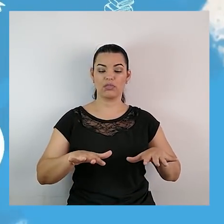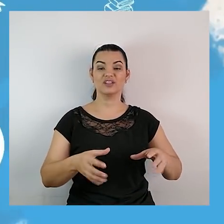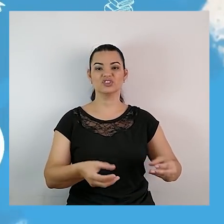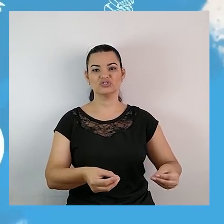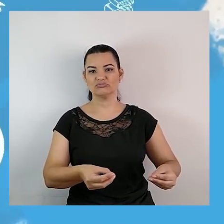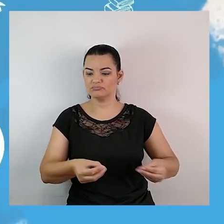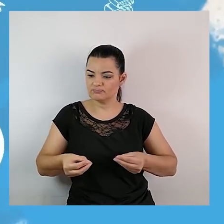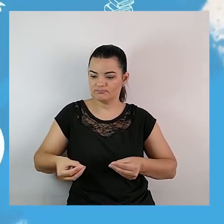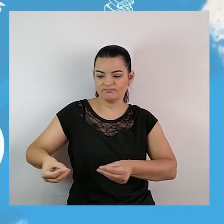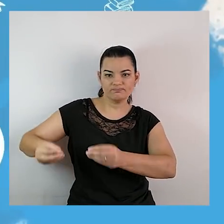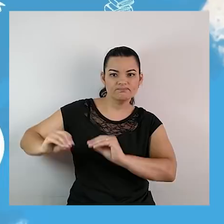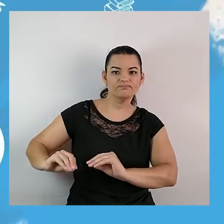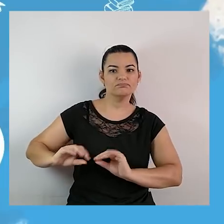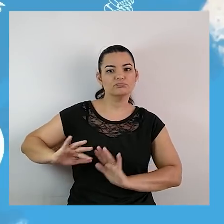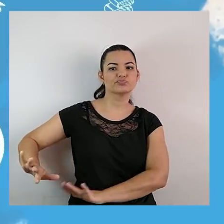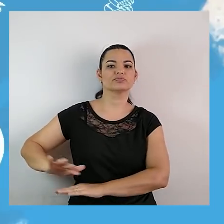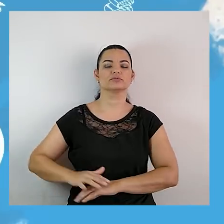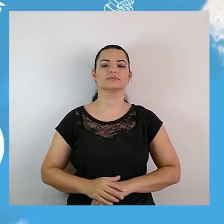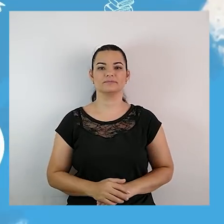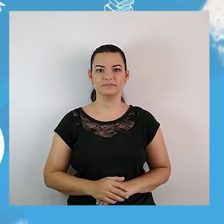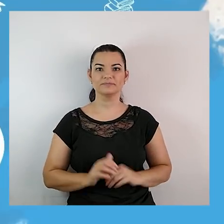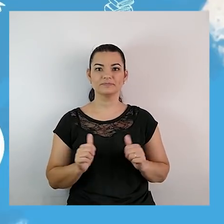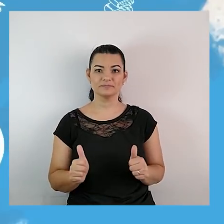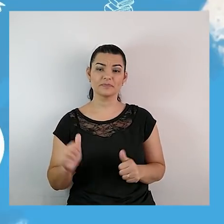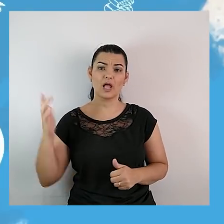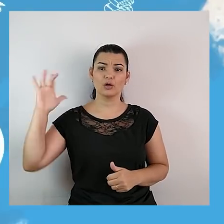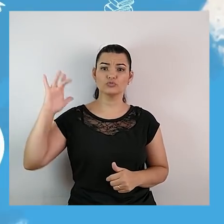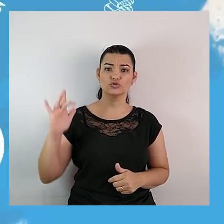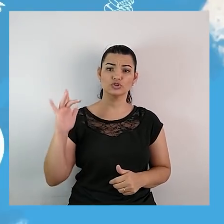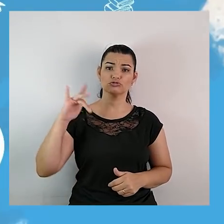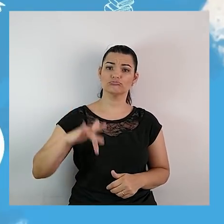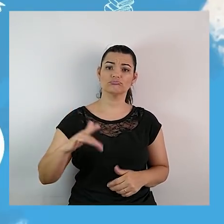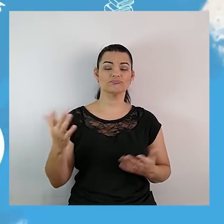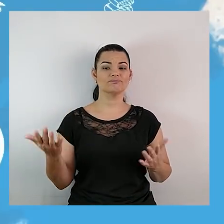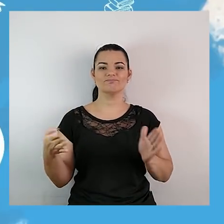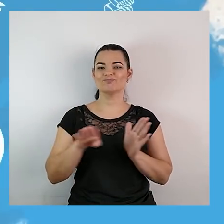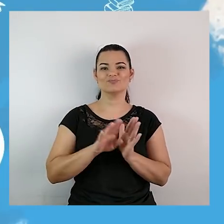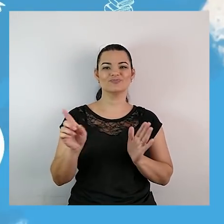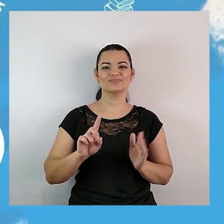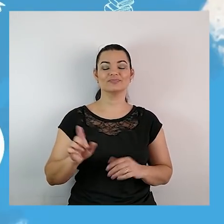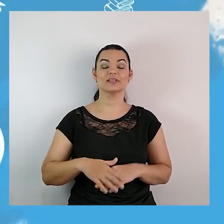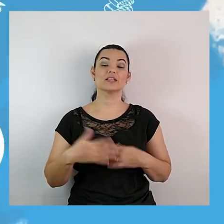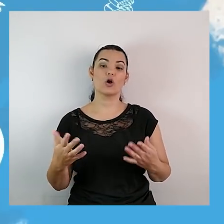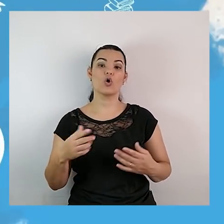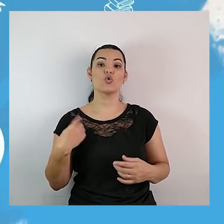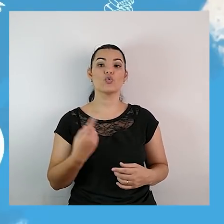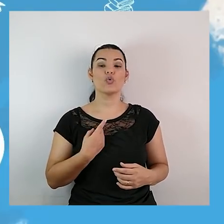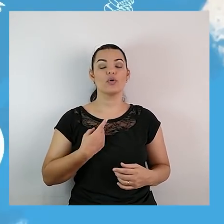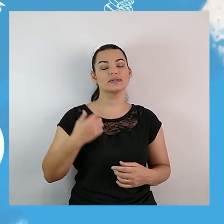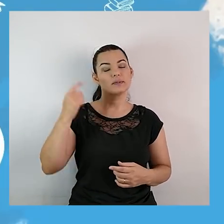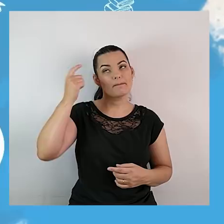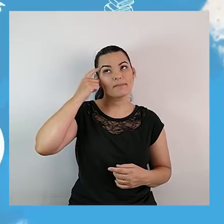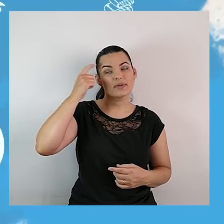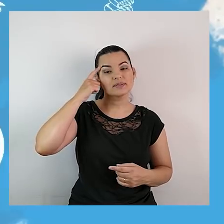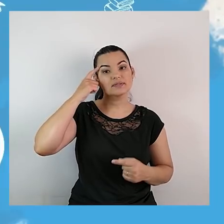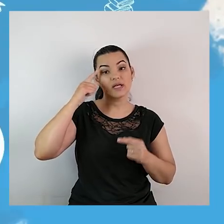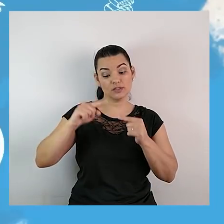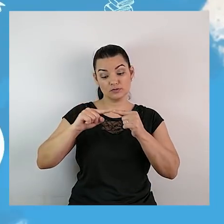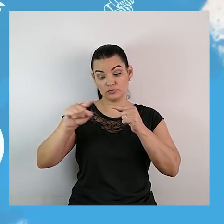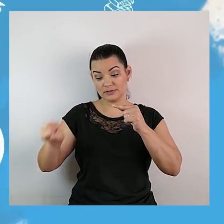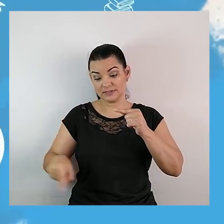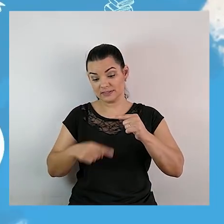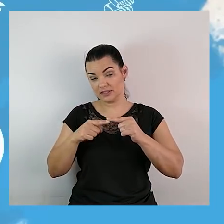a água parada, certo? Então, quando nós analisamos o ciclo de uma doença, nós